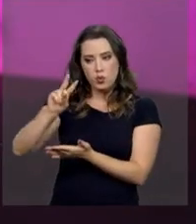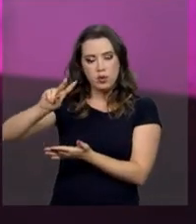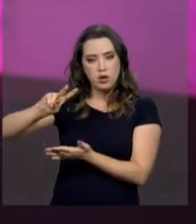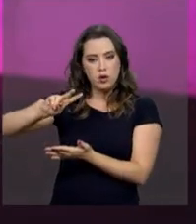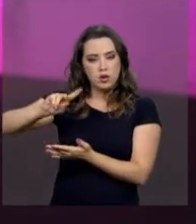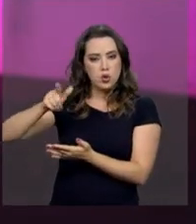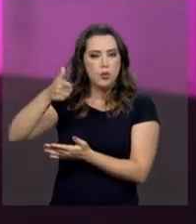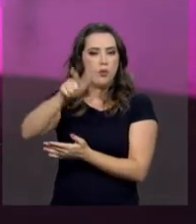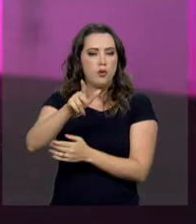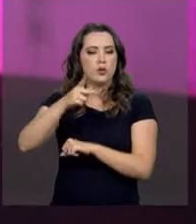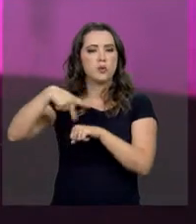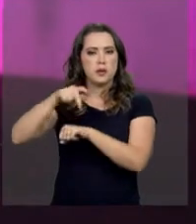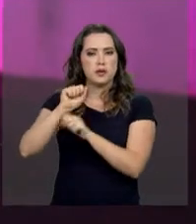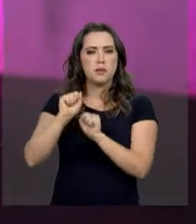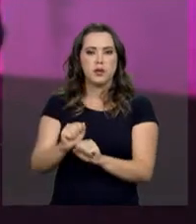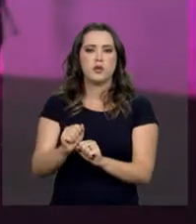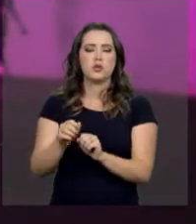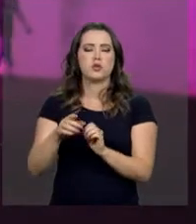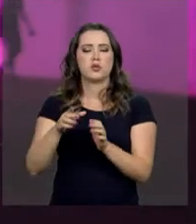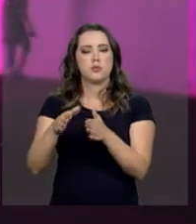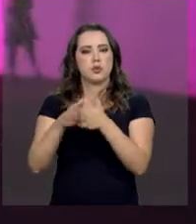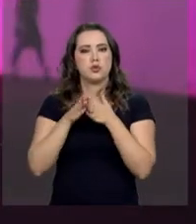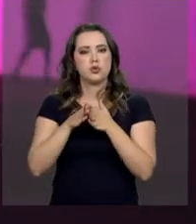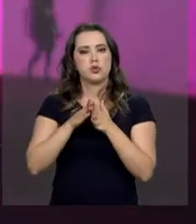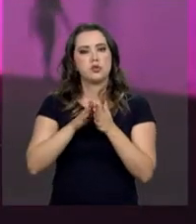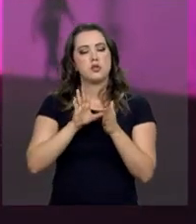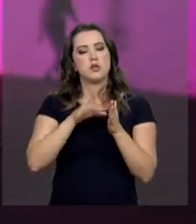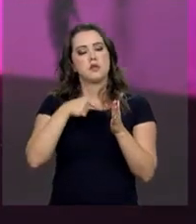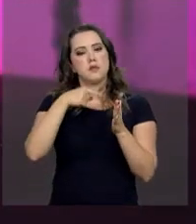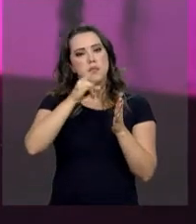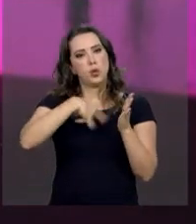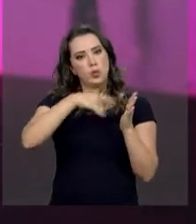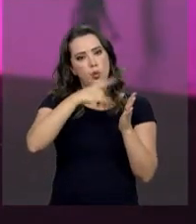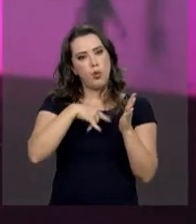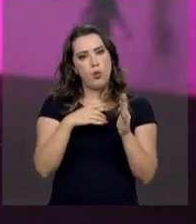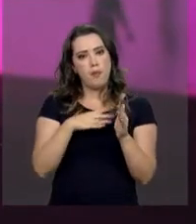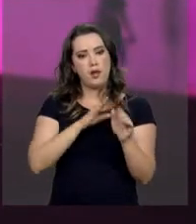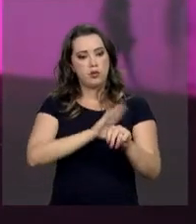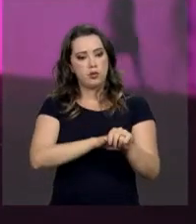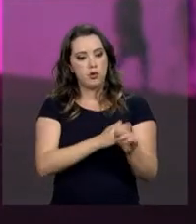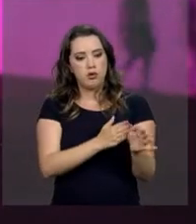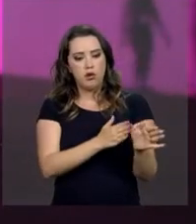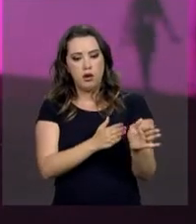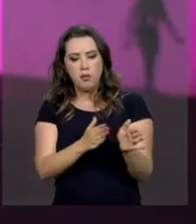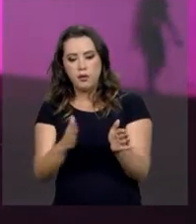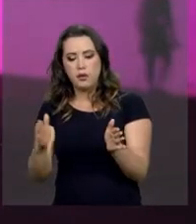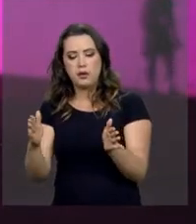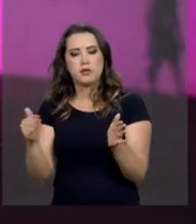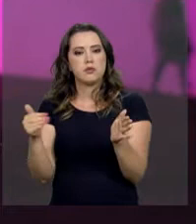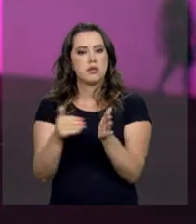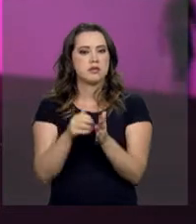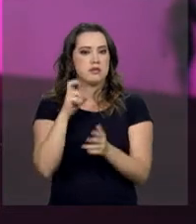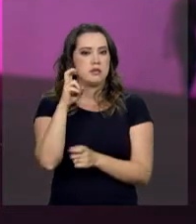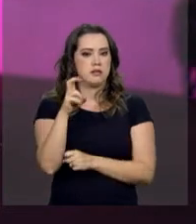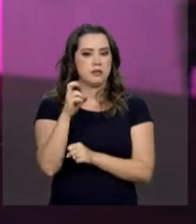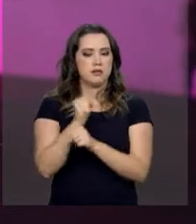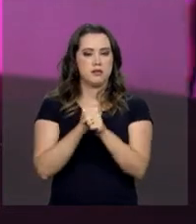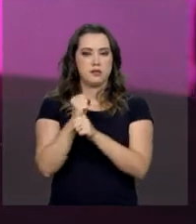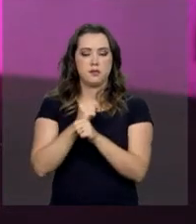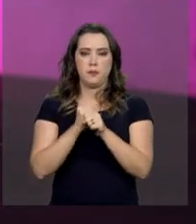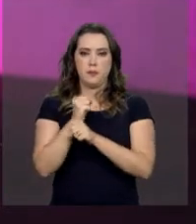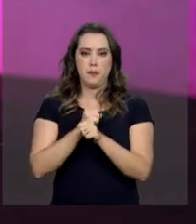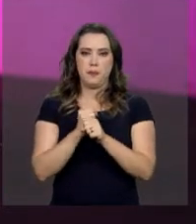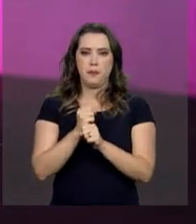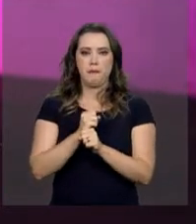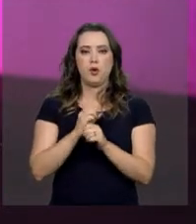poderá solicitar um certificado de deslocamento temporário por um período de até cinco anos com o